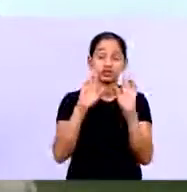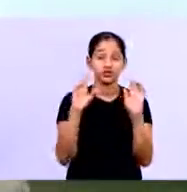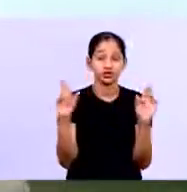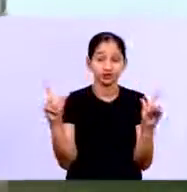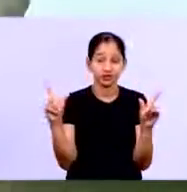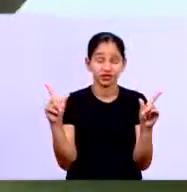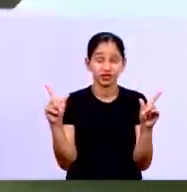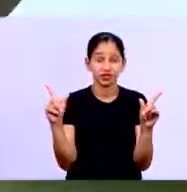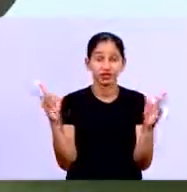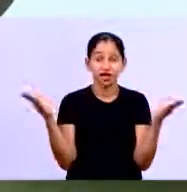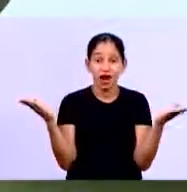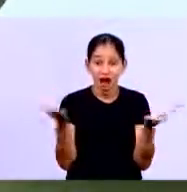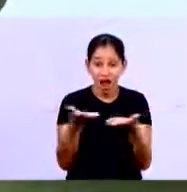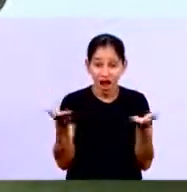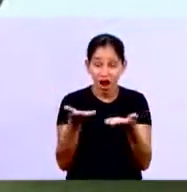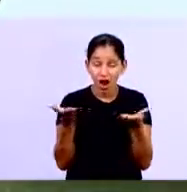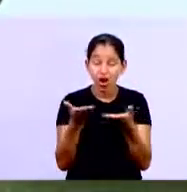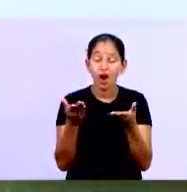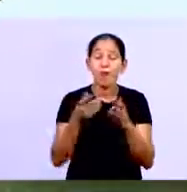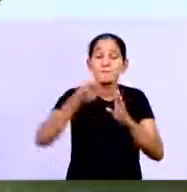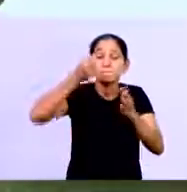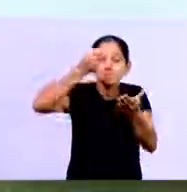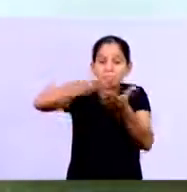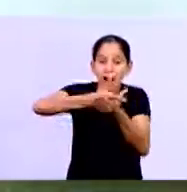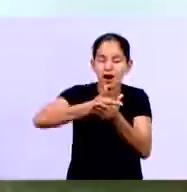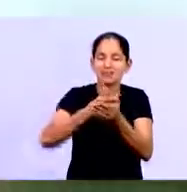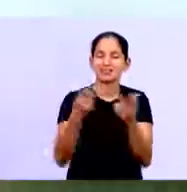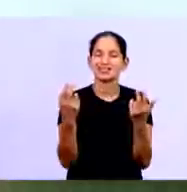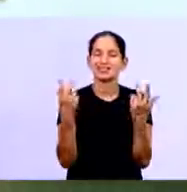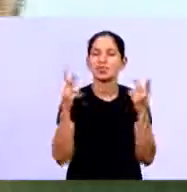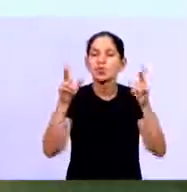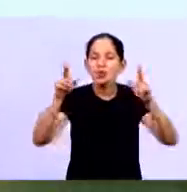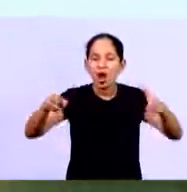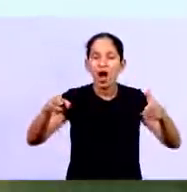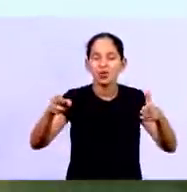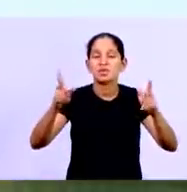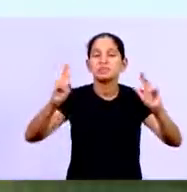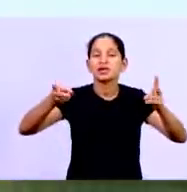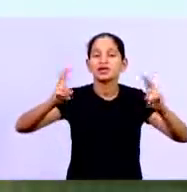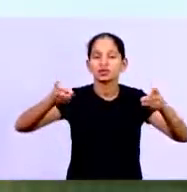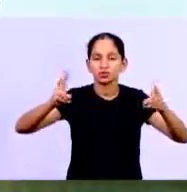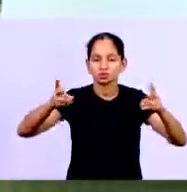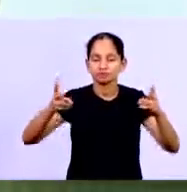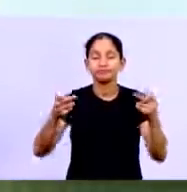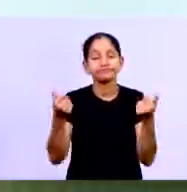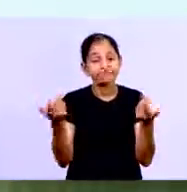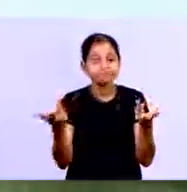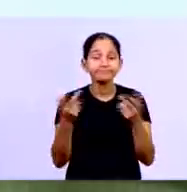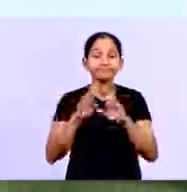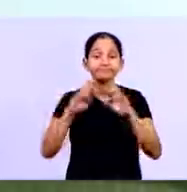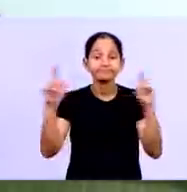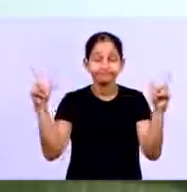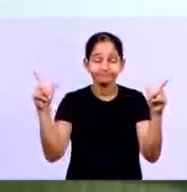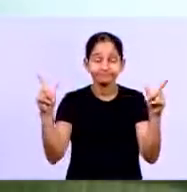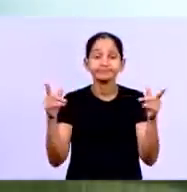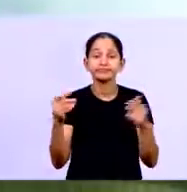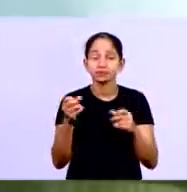era igual, o pagamento era diferente. No sistema SAC, o pagamento é igual, ok? E a amortização que vai ser